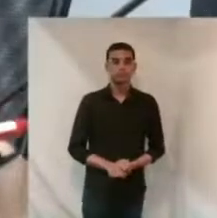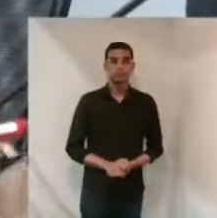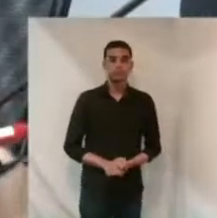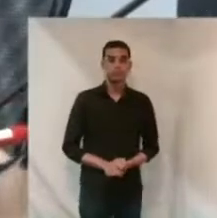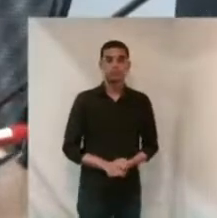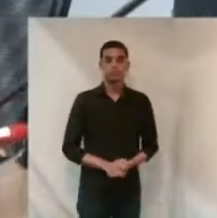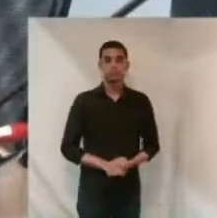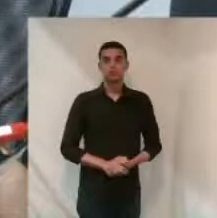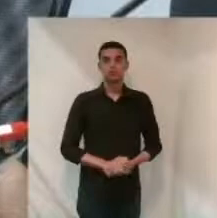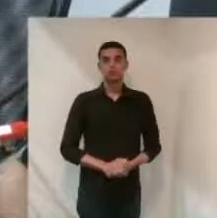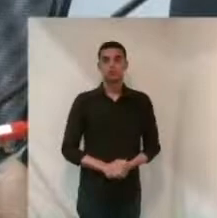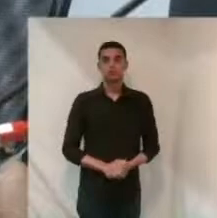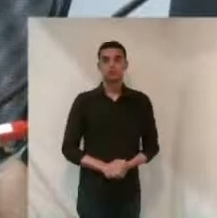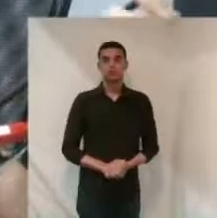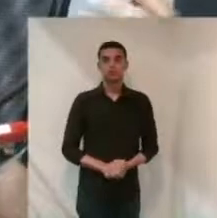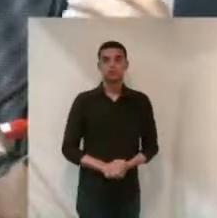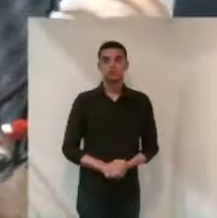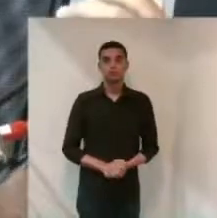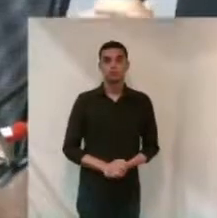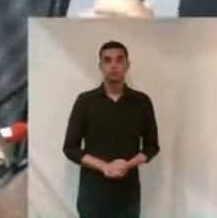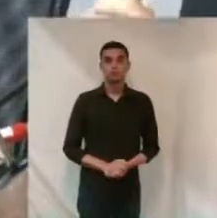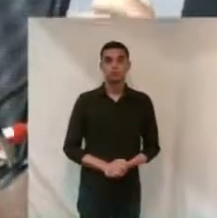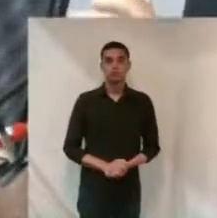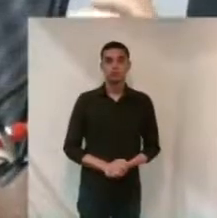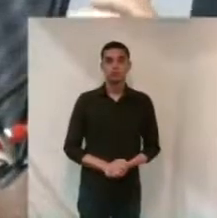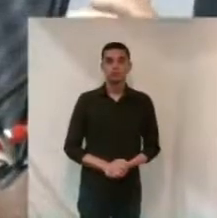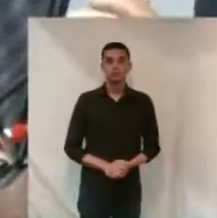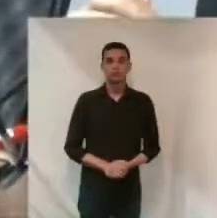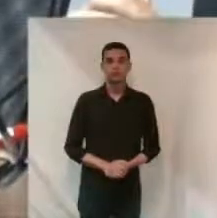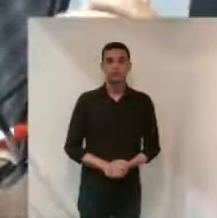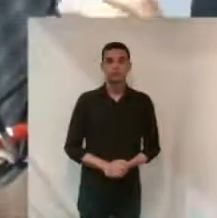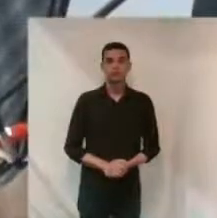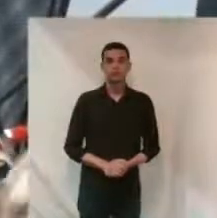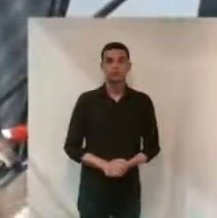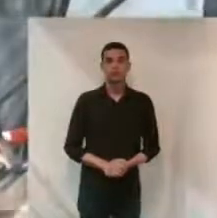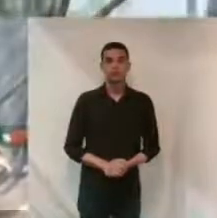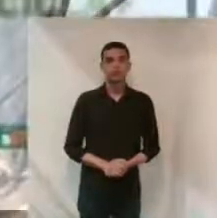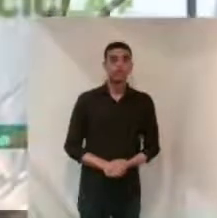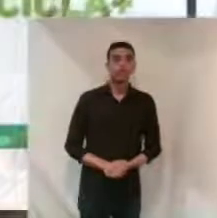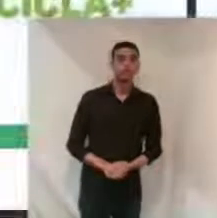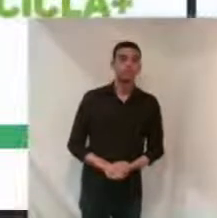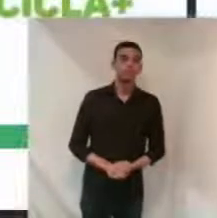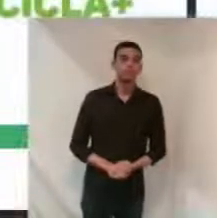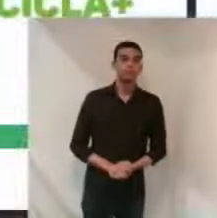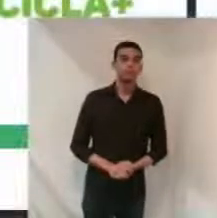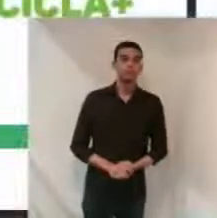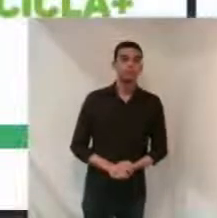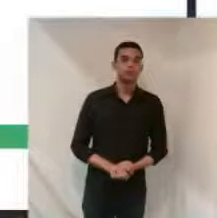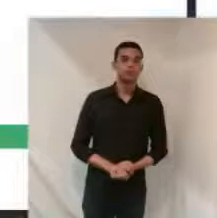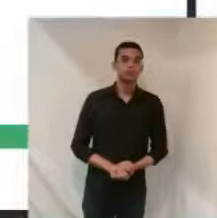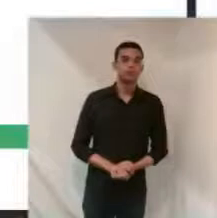Alguém fez uma logística reversa na tela e ela voltou. Agora voltou.